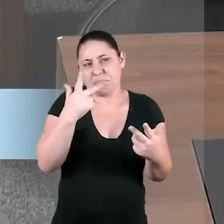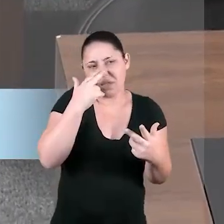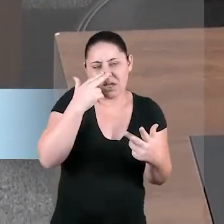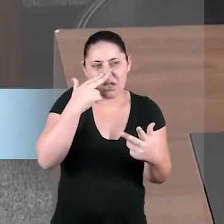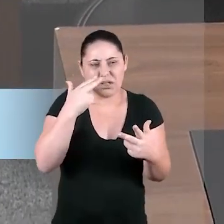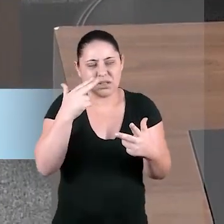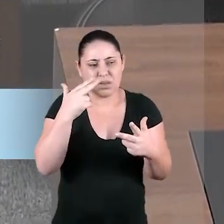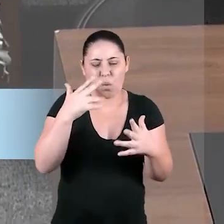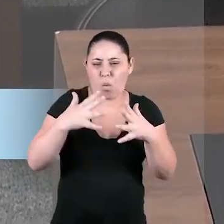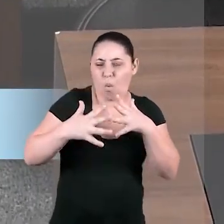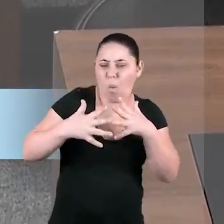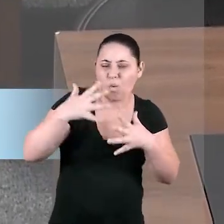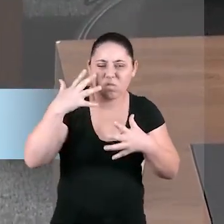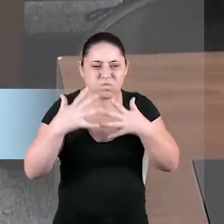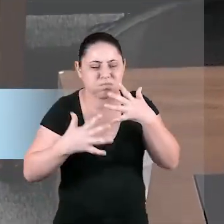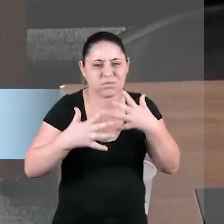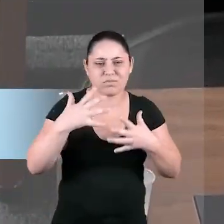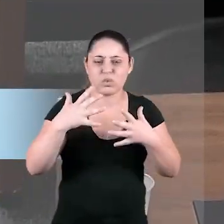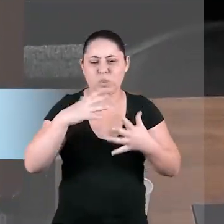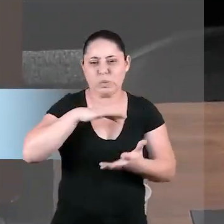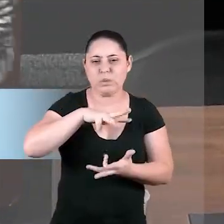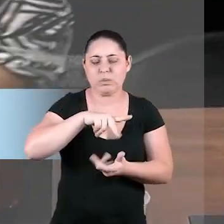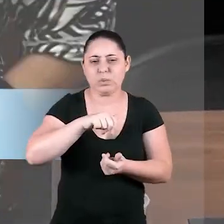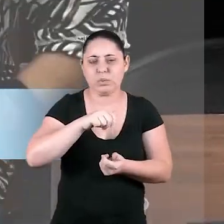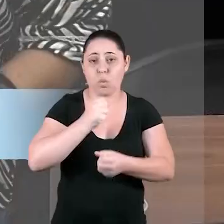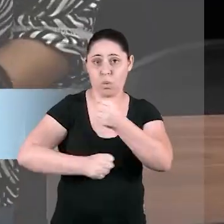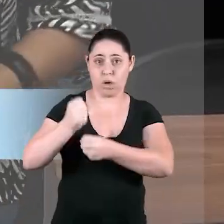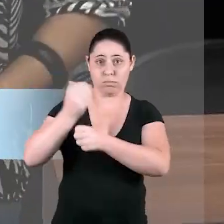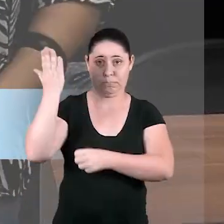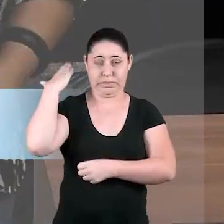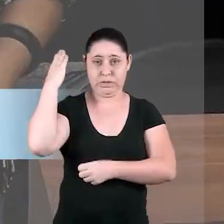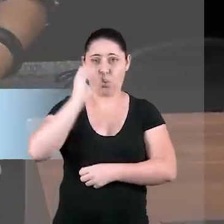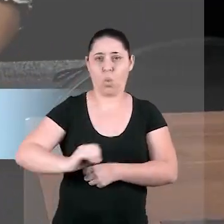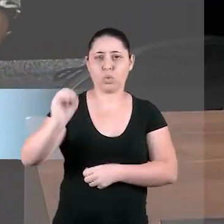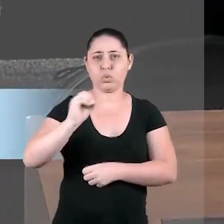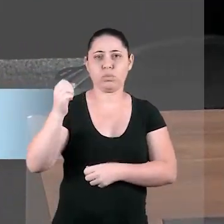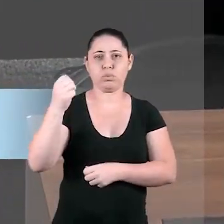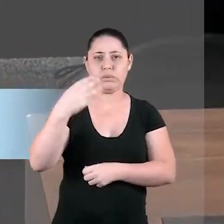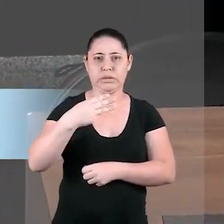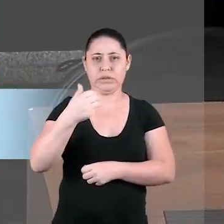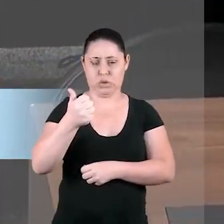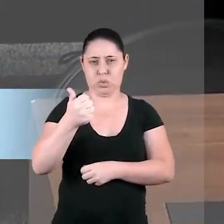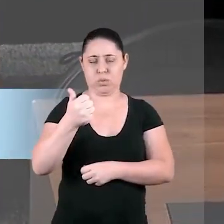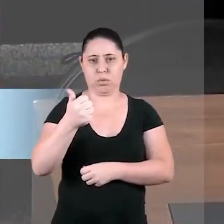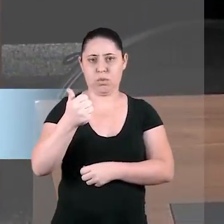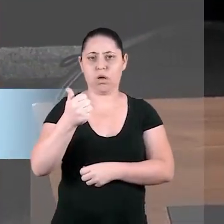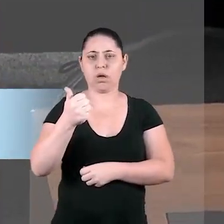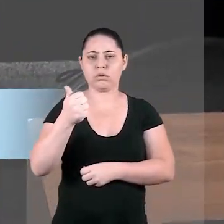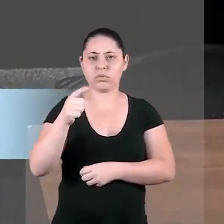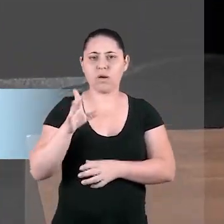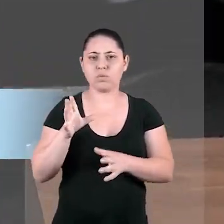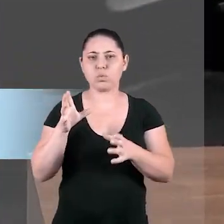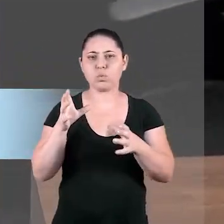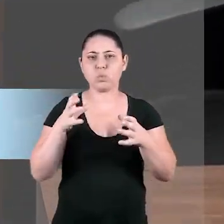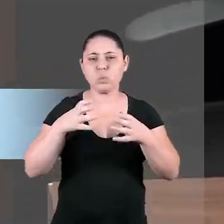meio perdido no mundo. O ano passado, 31 de outubro de 2018, eu até estava no congresso, nós estávamos